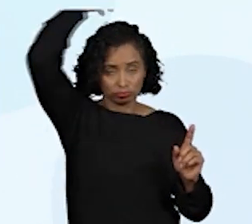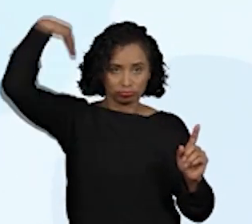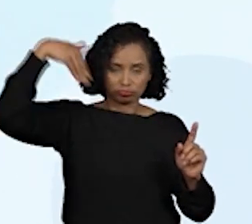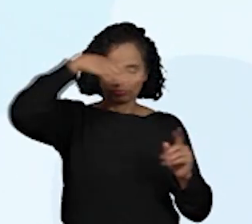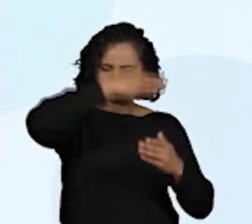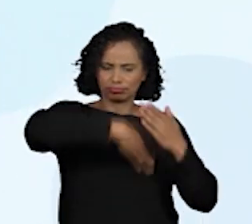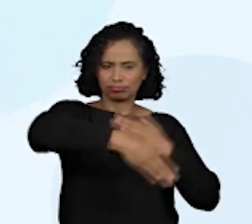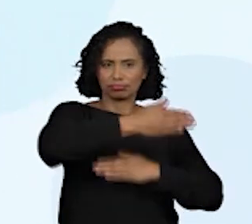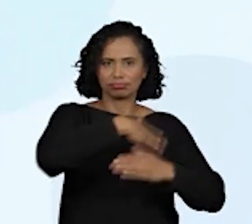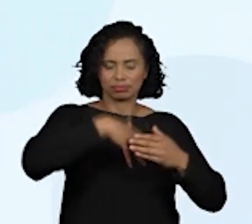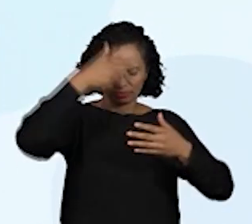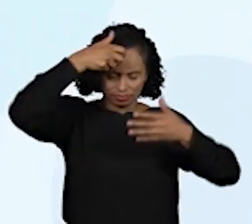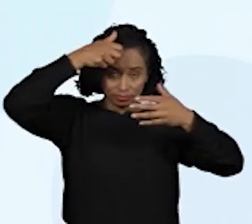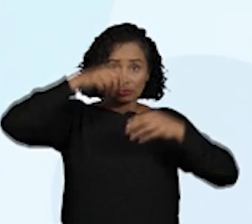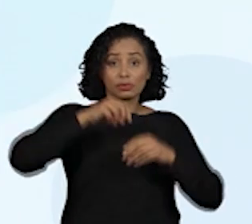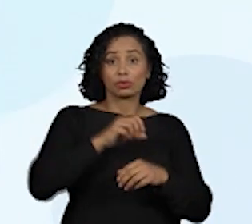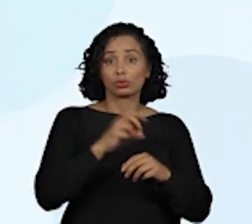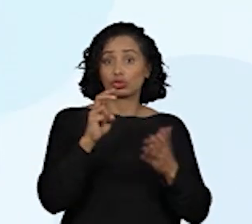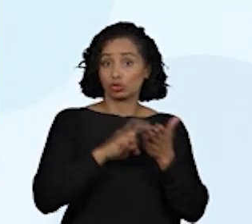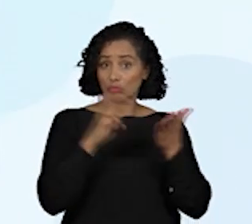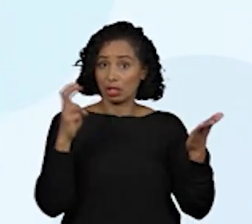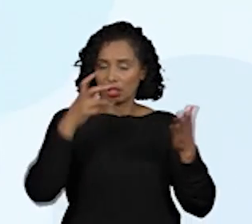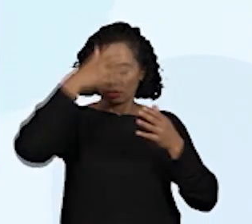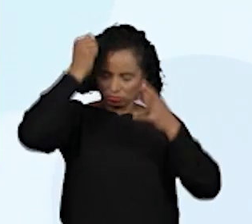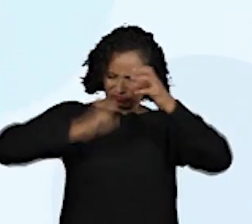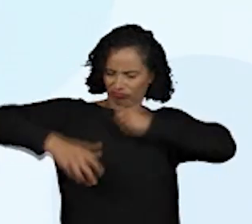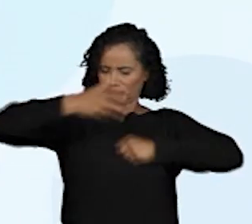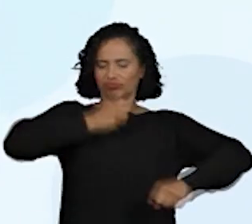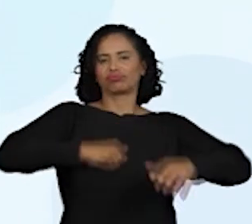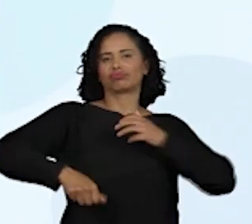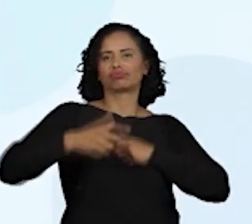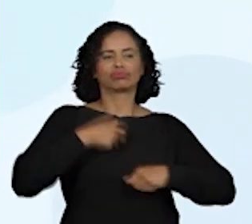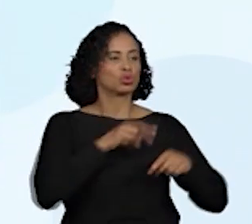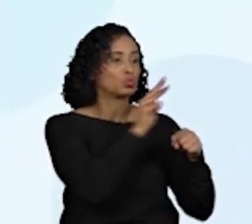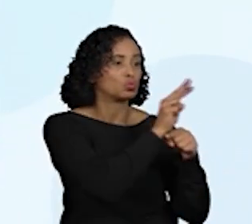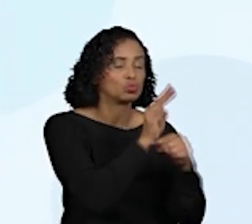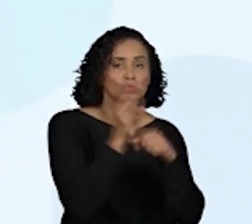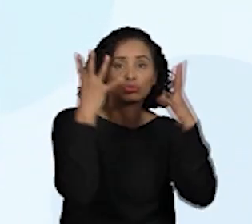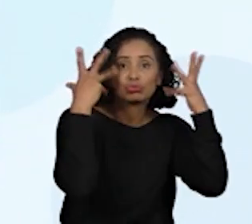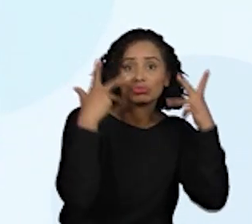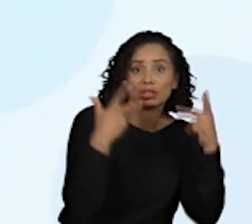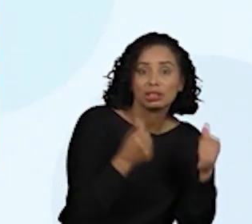do zoológico e volta a ser múmia durante a noite,